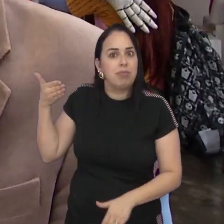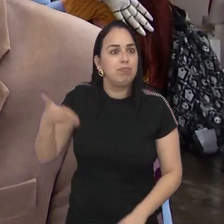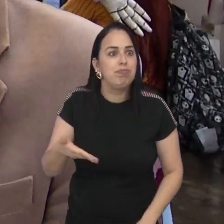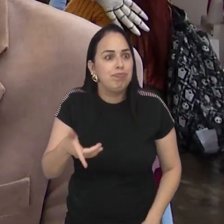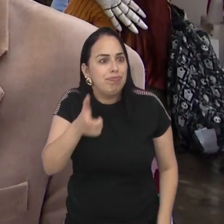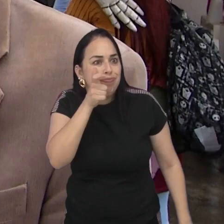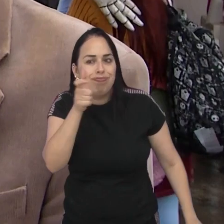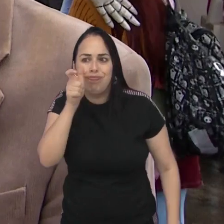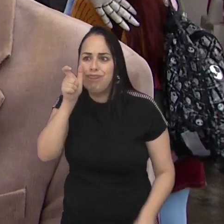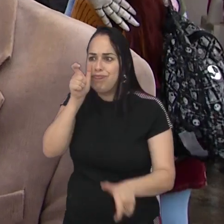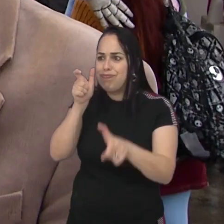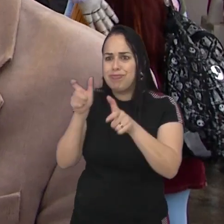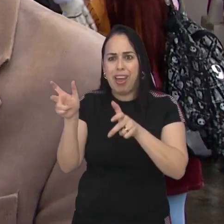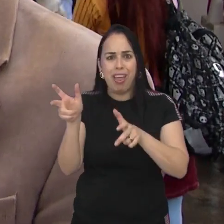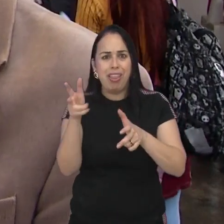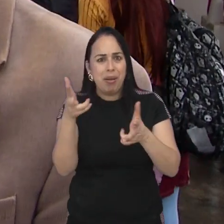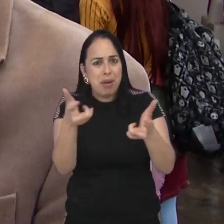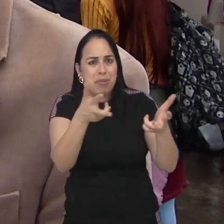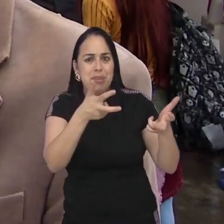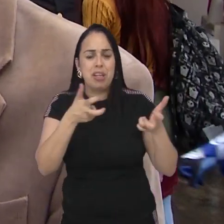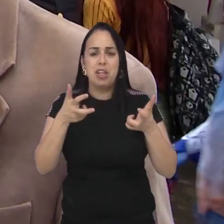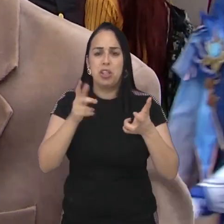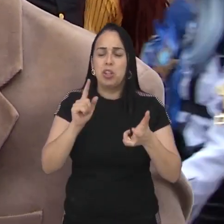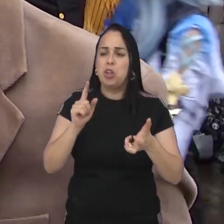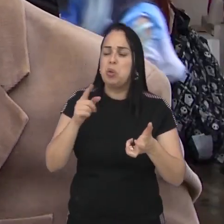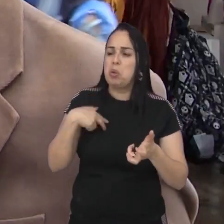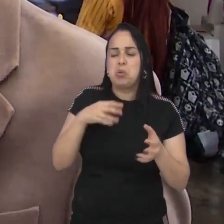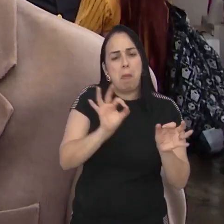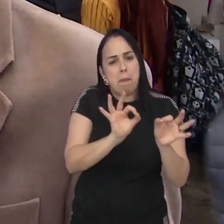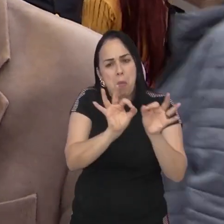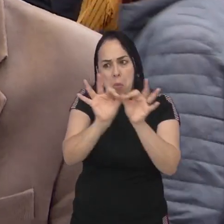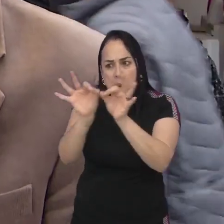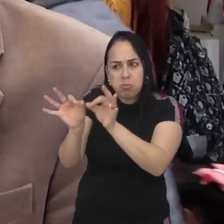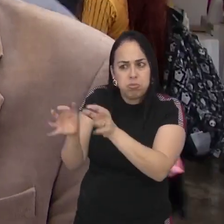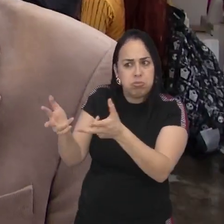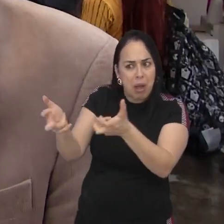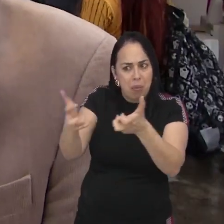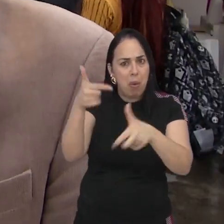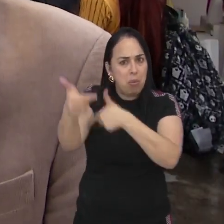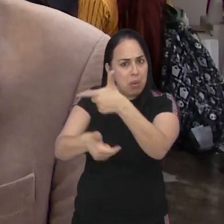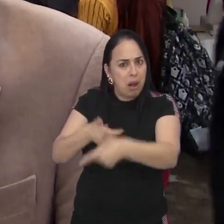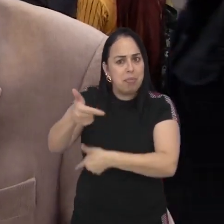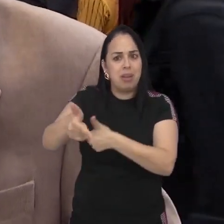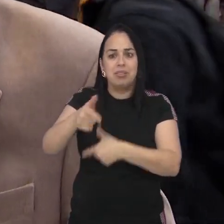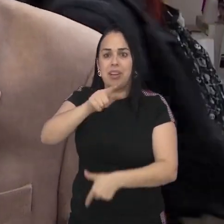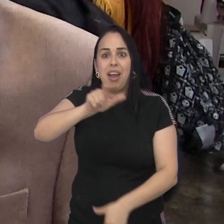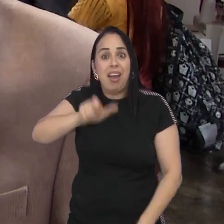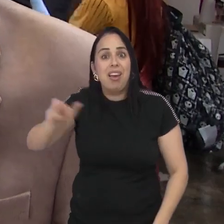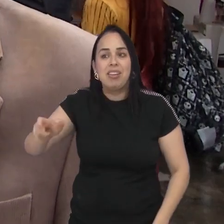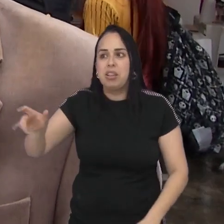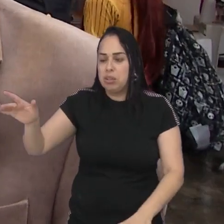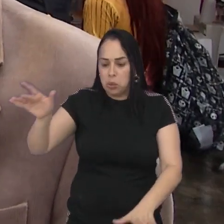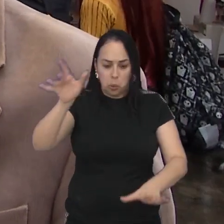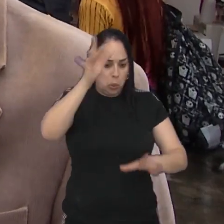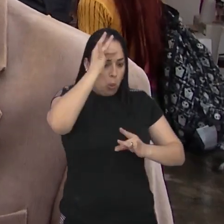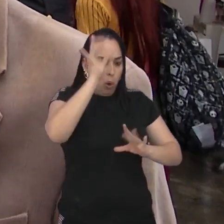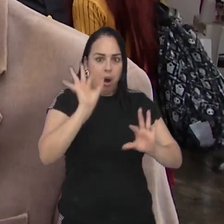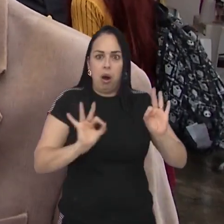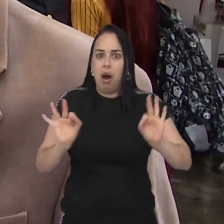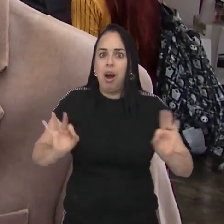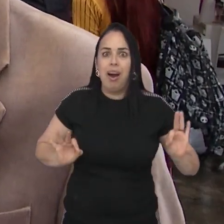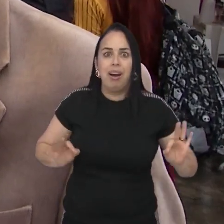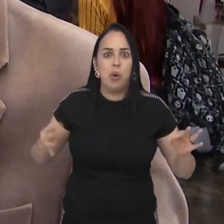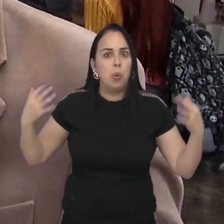né? E a gente aqui tem acompanhado o trabalho dessa garotada, eles se fantasiam e eu fiquei assim muito